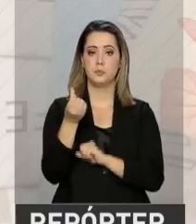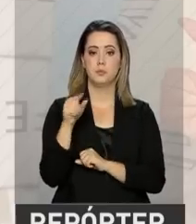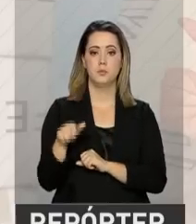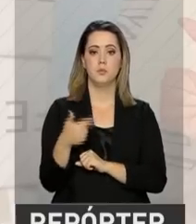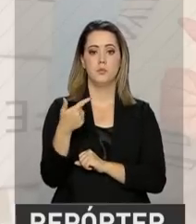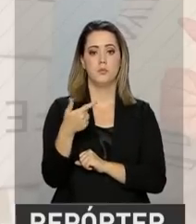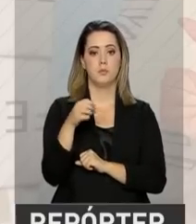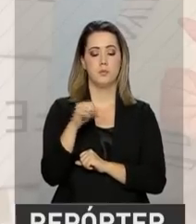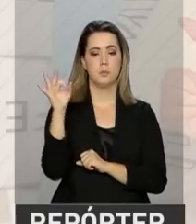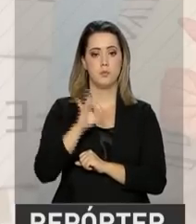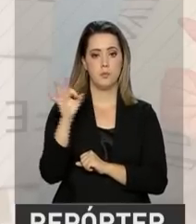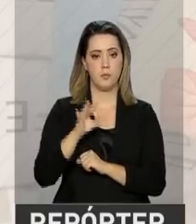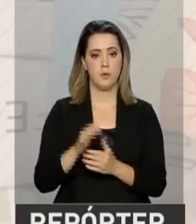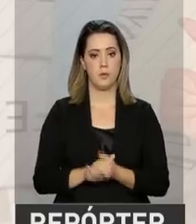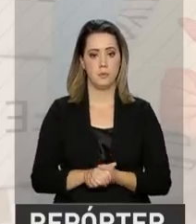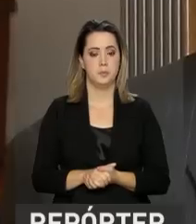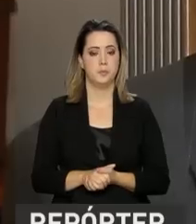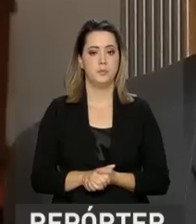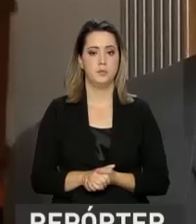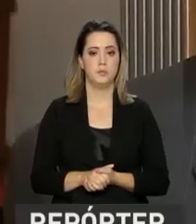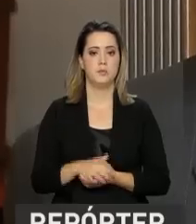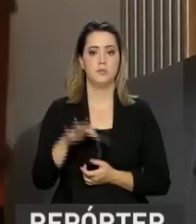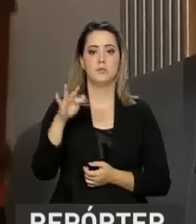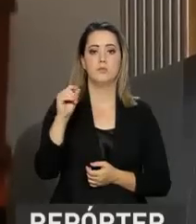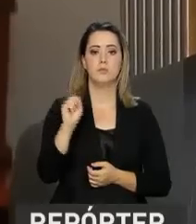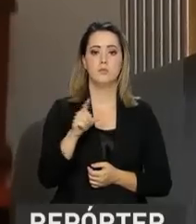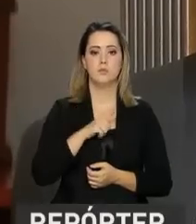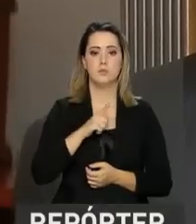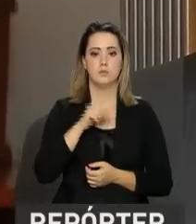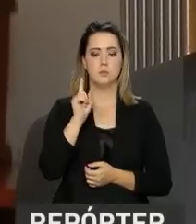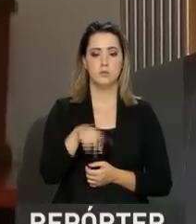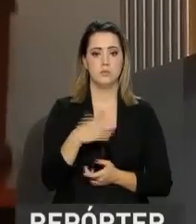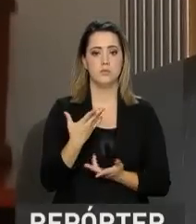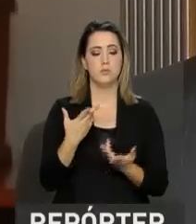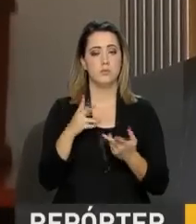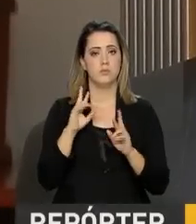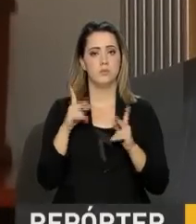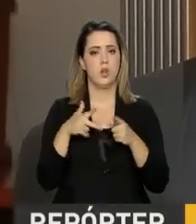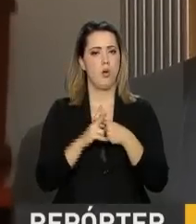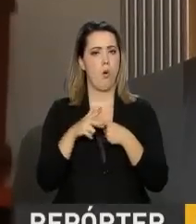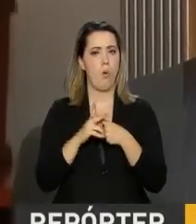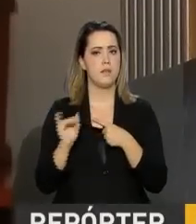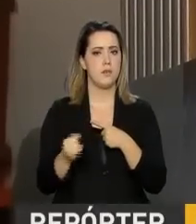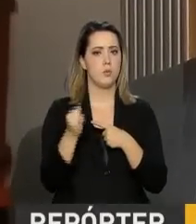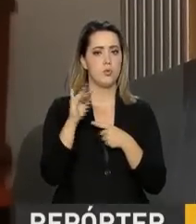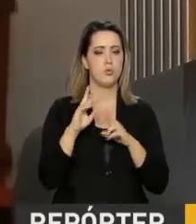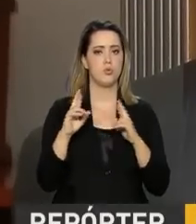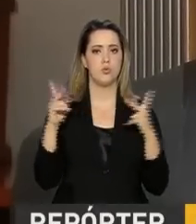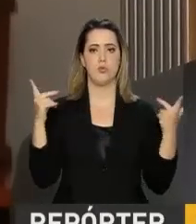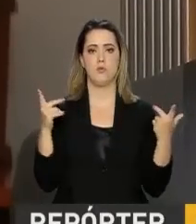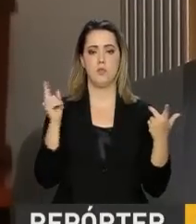de 6,28 por. é o FGTS tem uma sistemática de correção diferente de